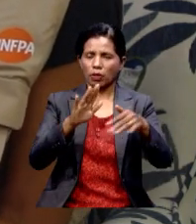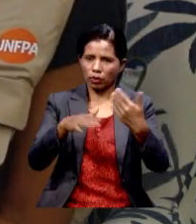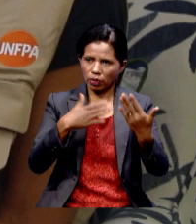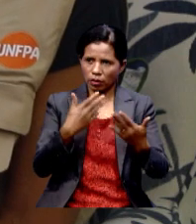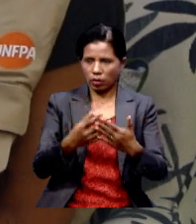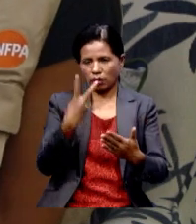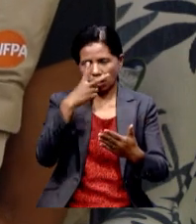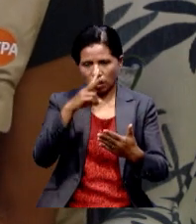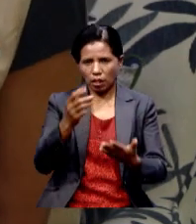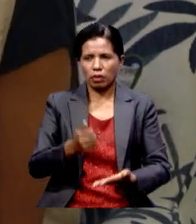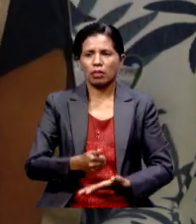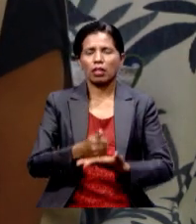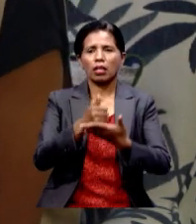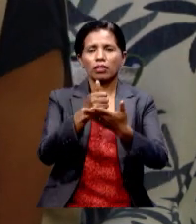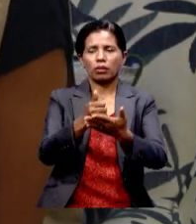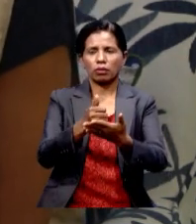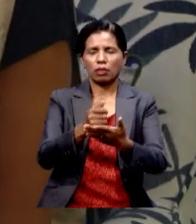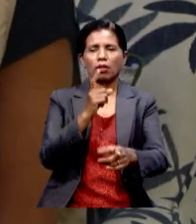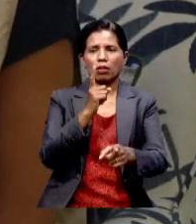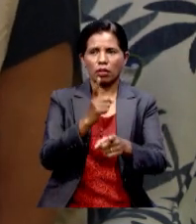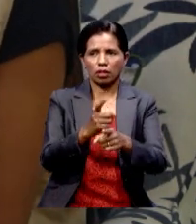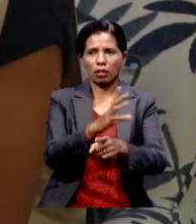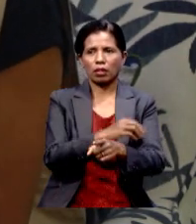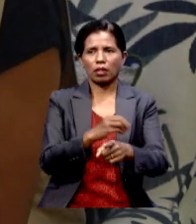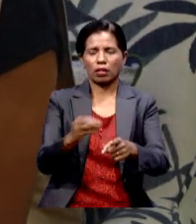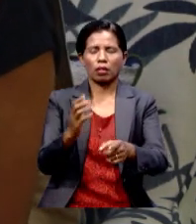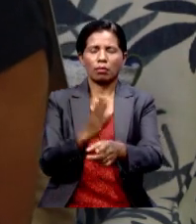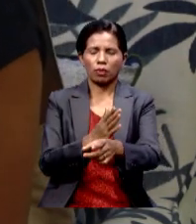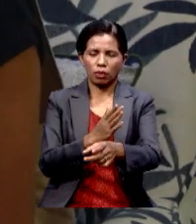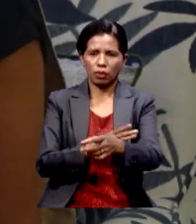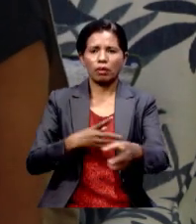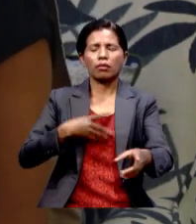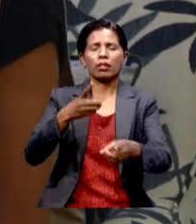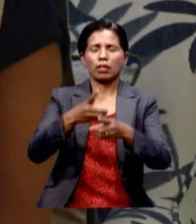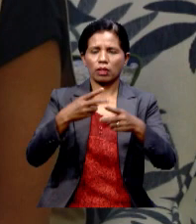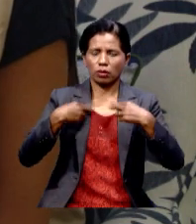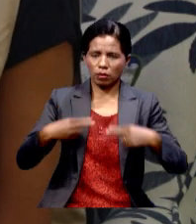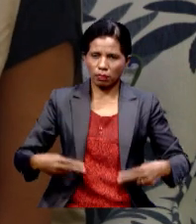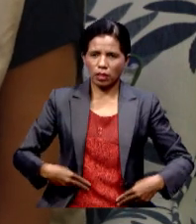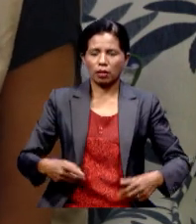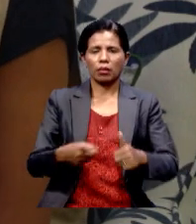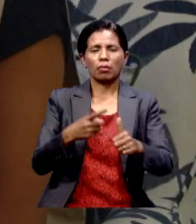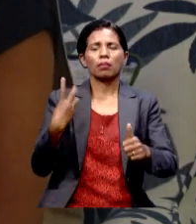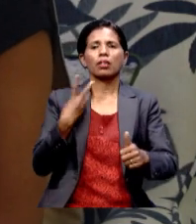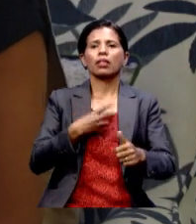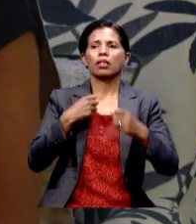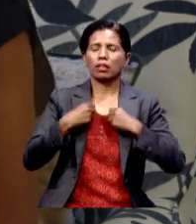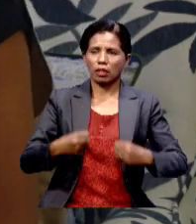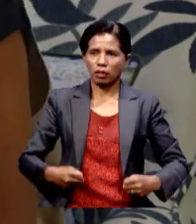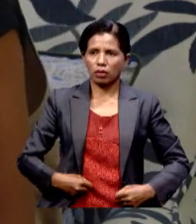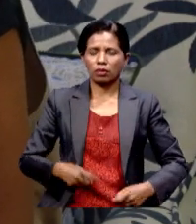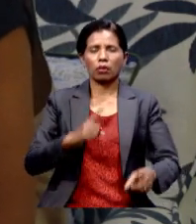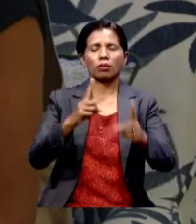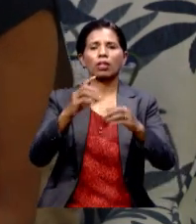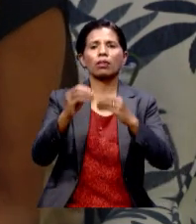bom entendimento e termos soluções concretas que promovam os direitos humanos, temos em primeiro lugar que ouvir. Antes de falar, devemos